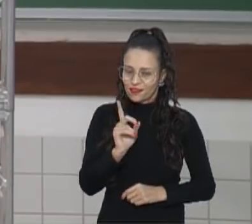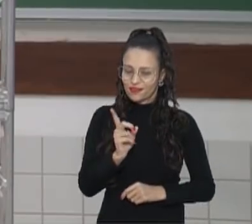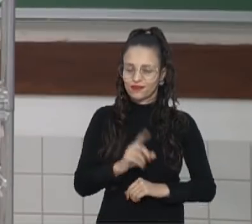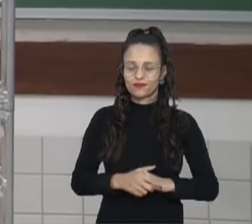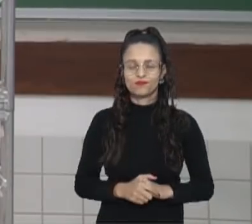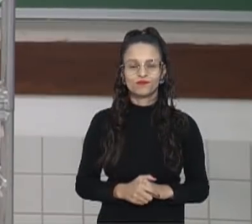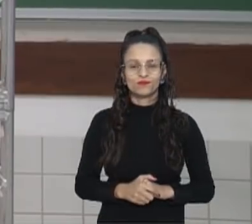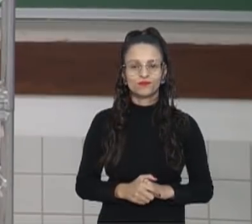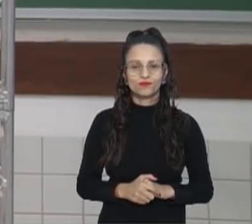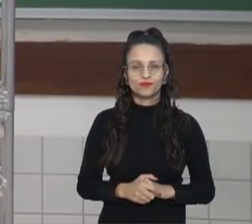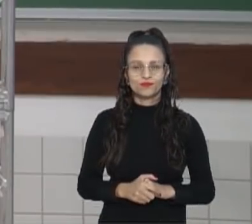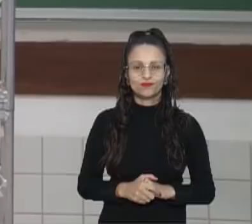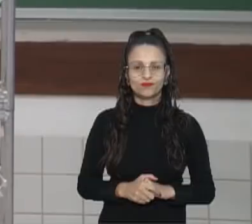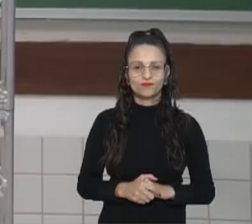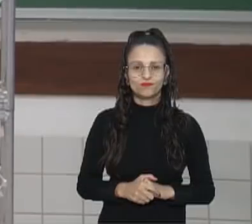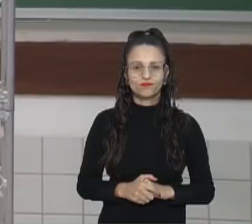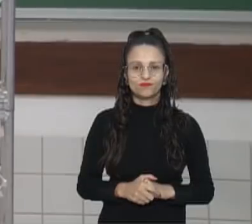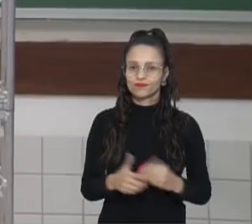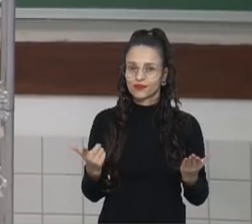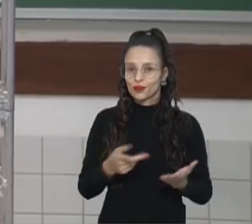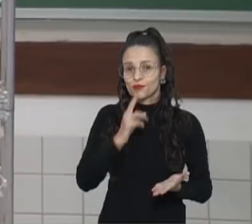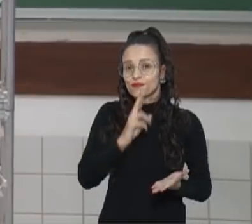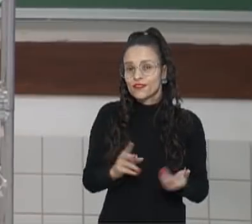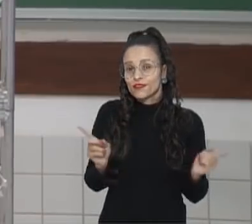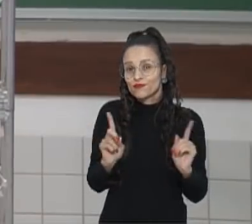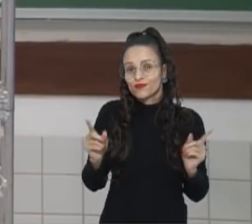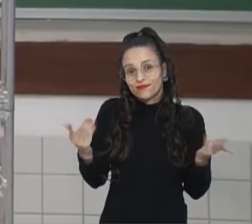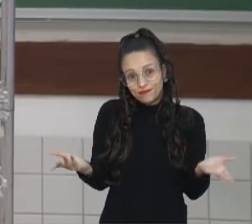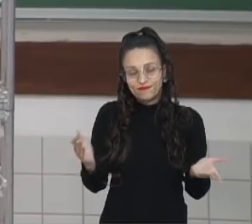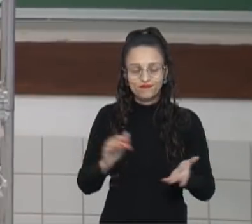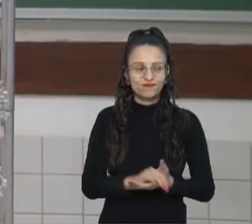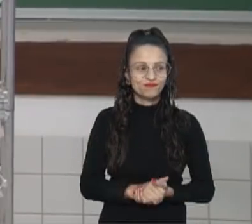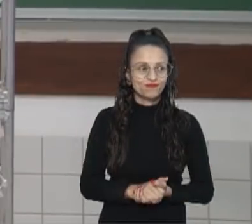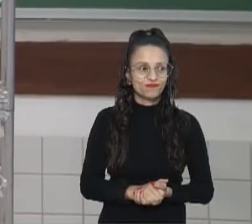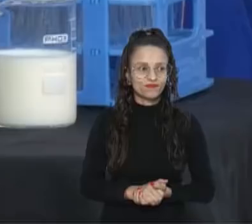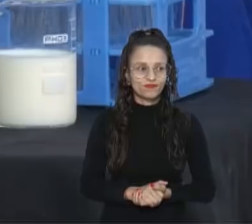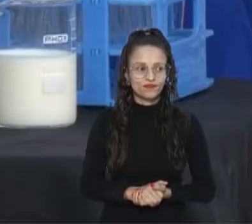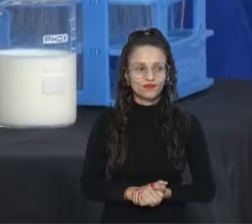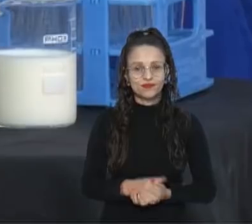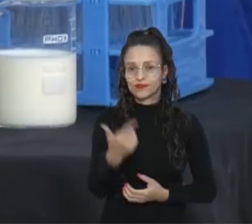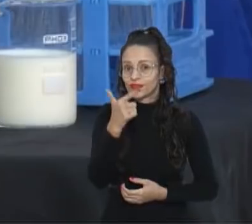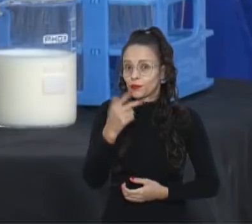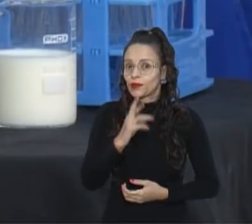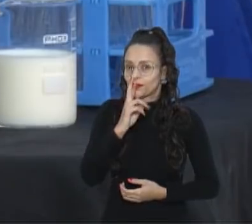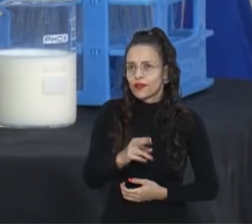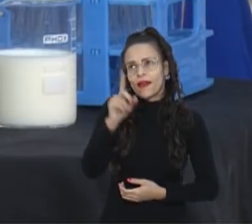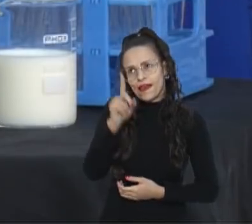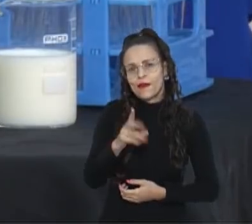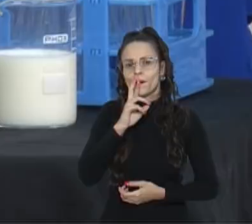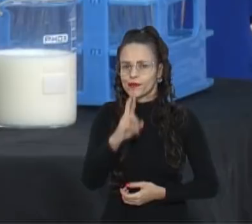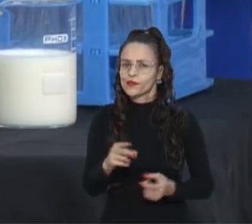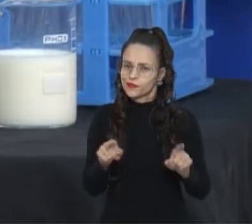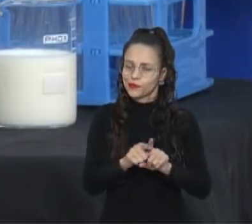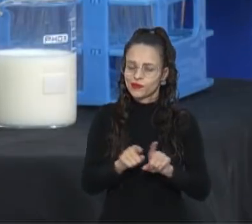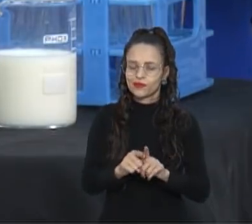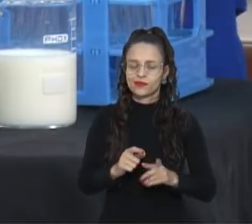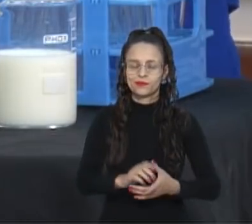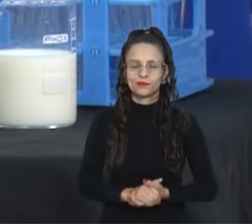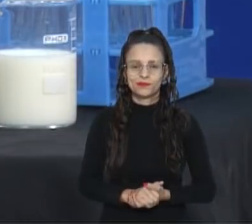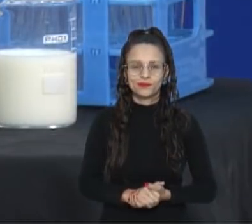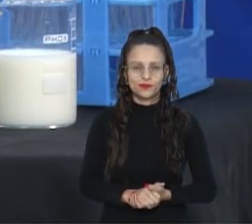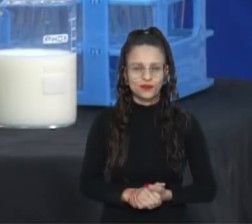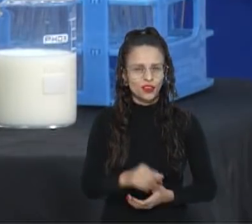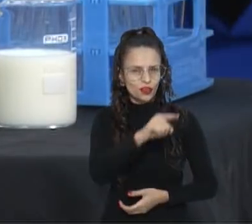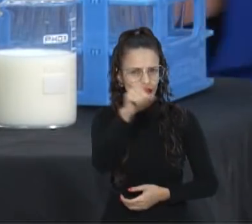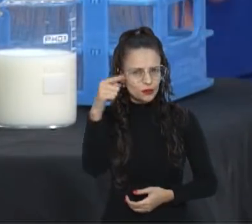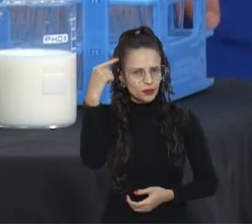Resultado? Não teve resultado. Esse é um resultado também, né? Já pensaram nisso? Que não ter um resultado é um resultado? Já